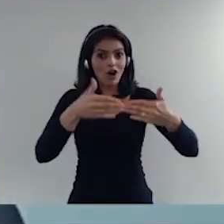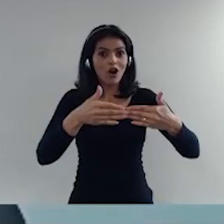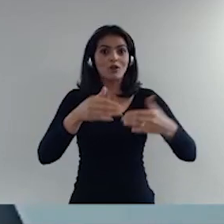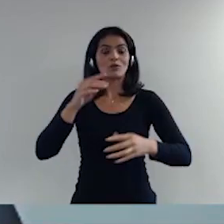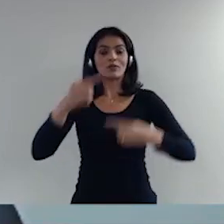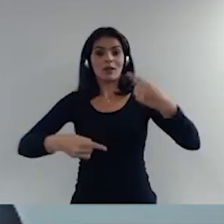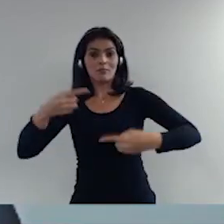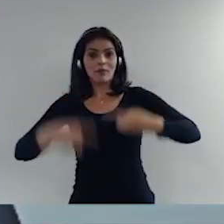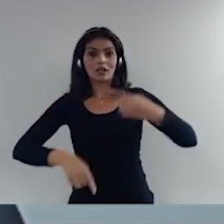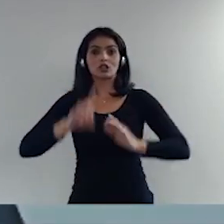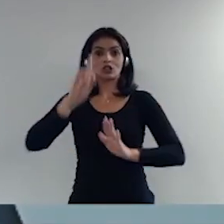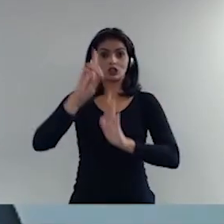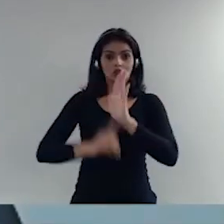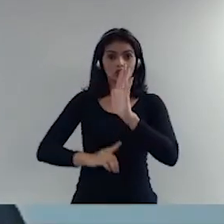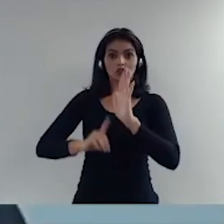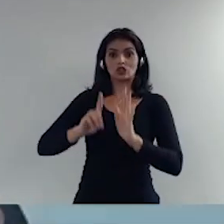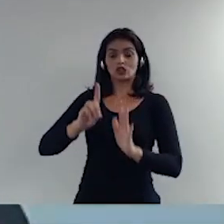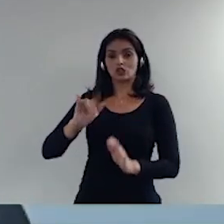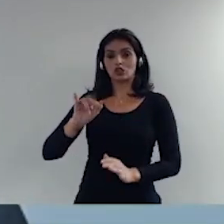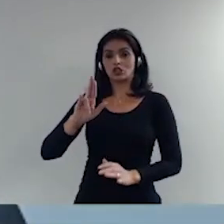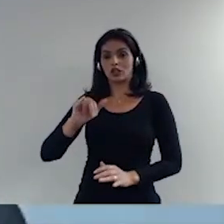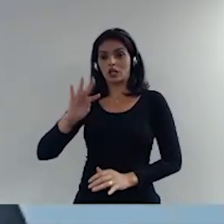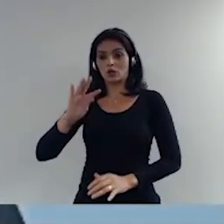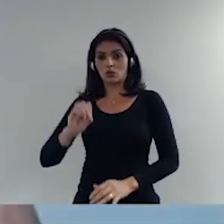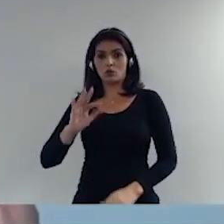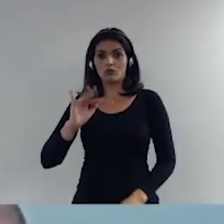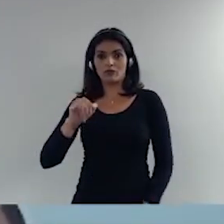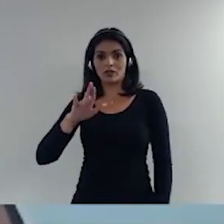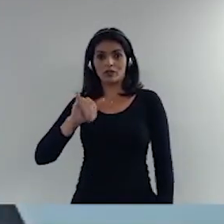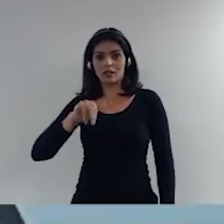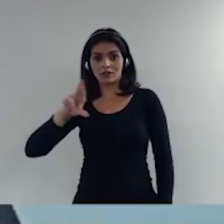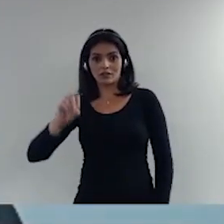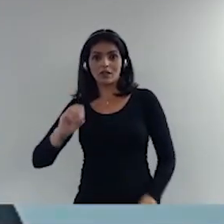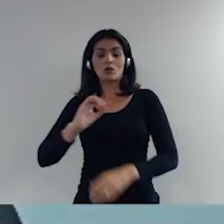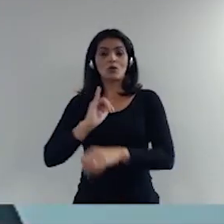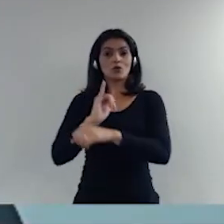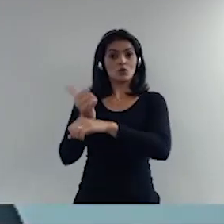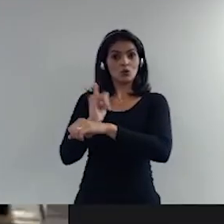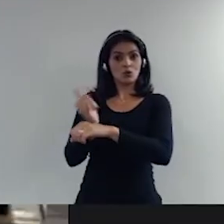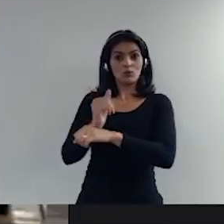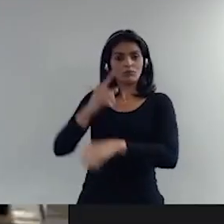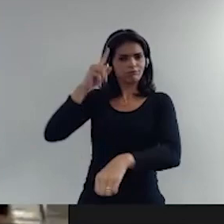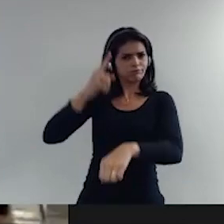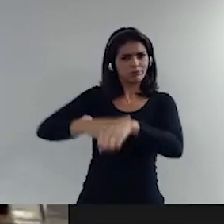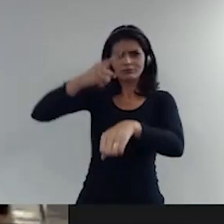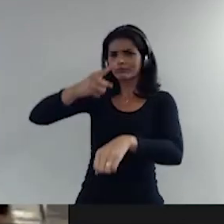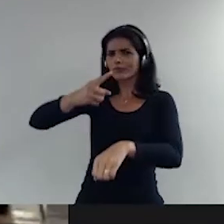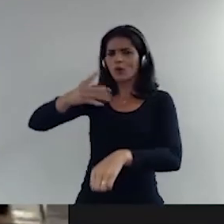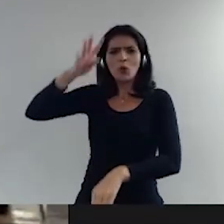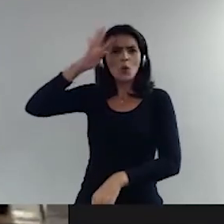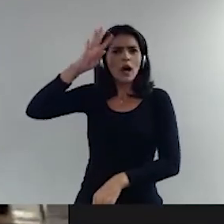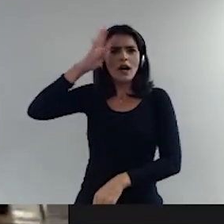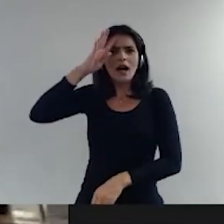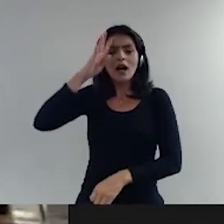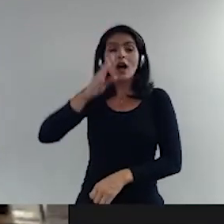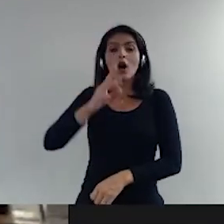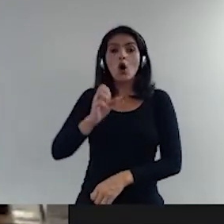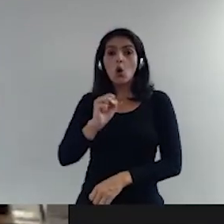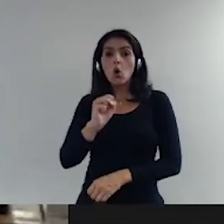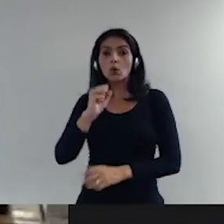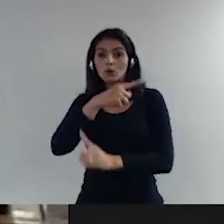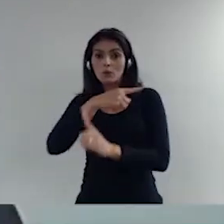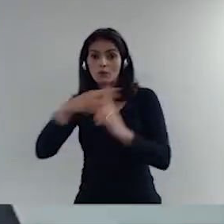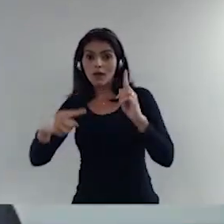Fórum de Debate Direito Financeiro no YouTube. Pode ir quarta-feira e pontual. Estaremos lá. De 8h30 às 10.